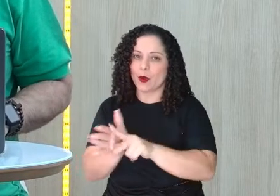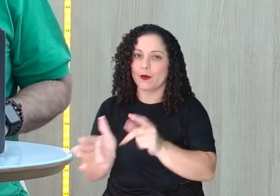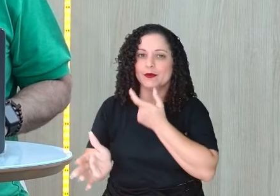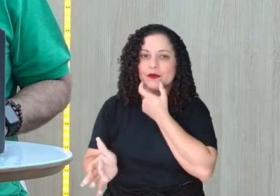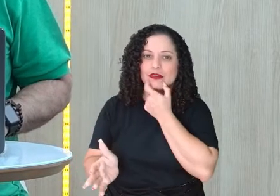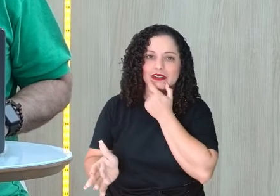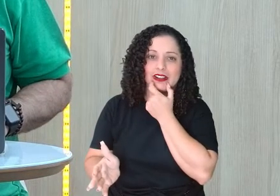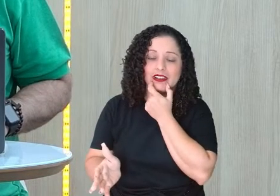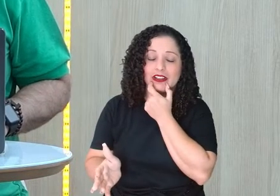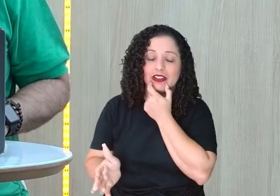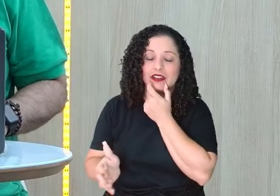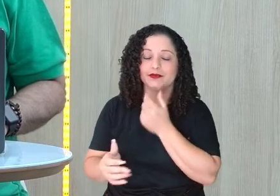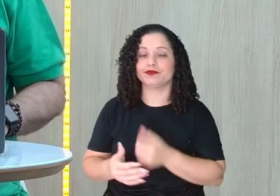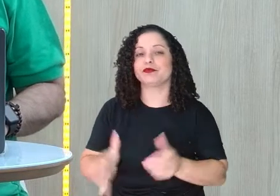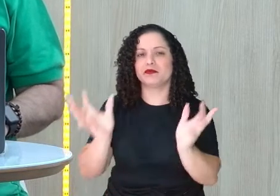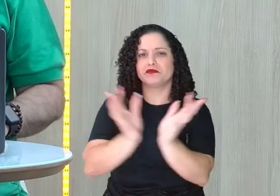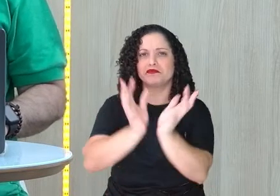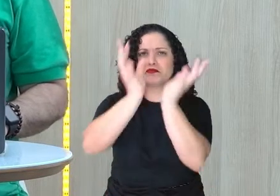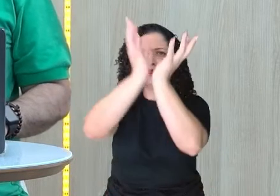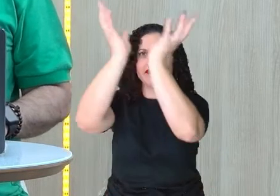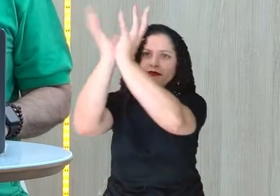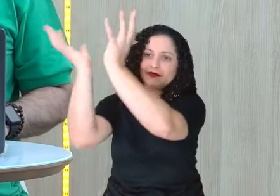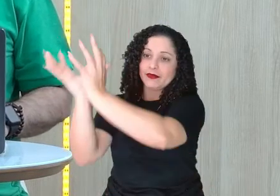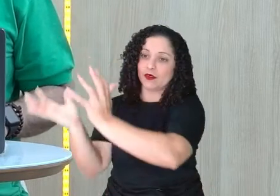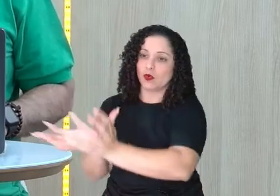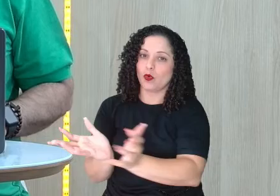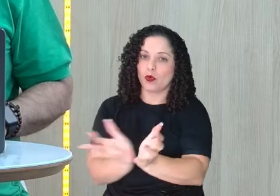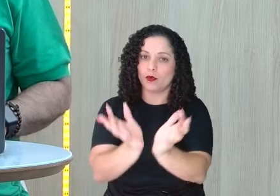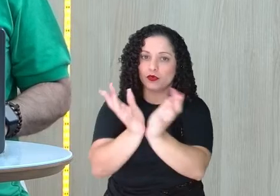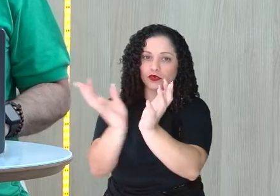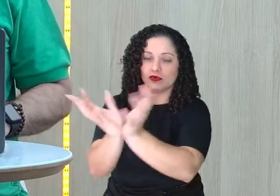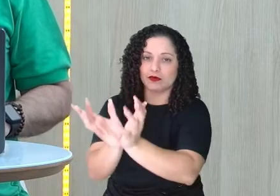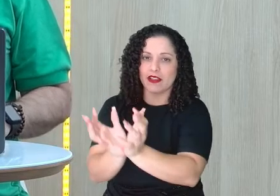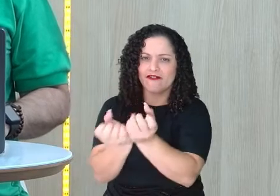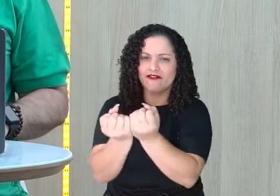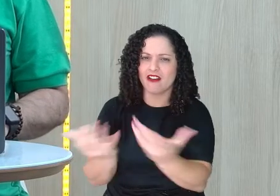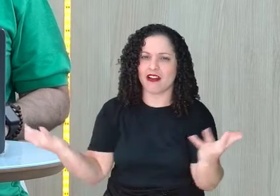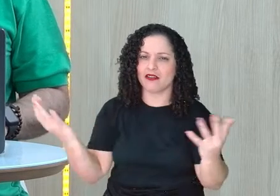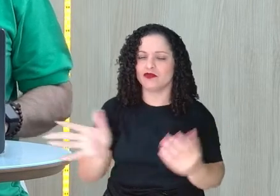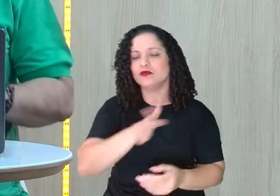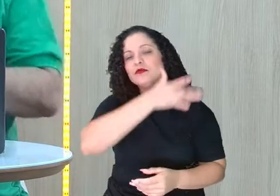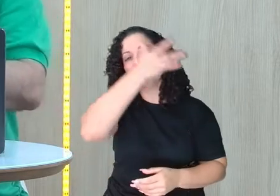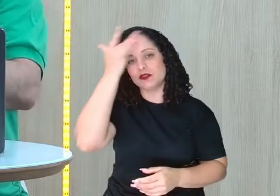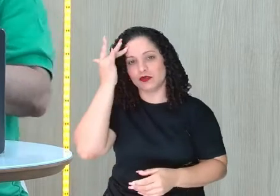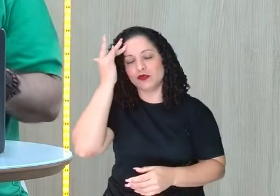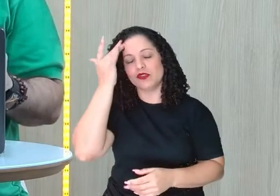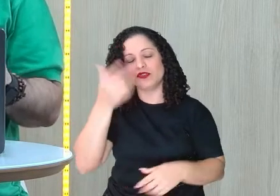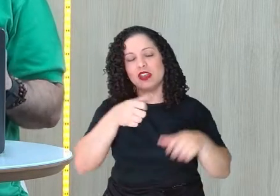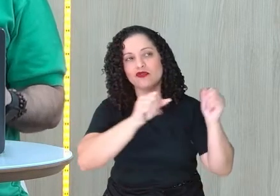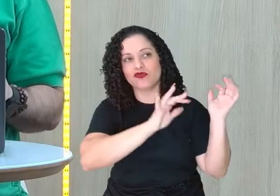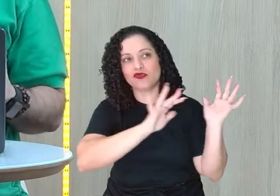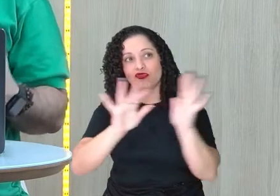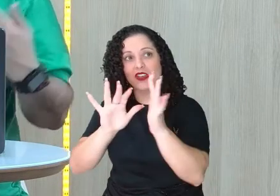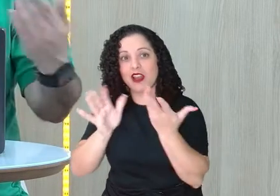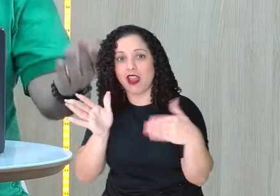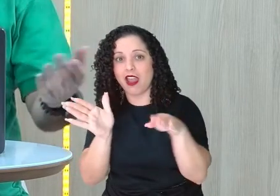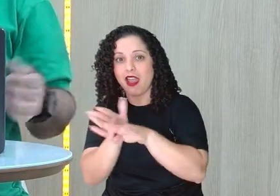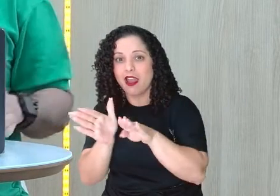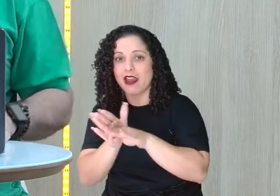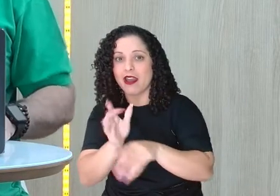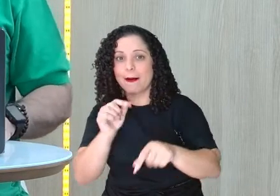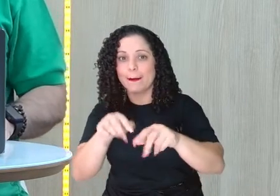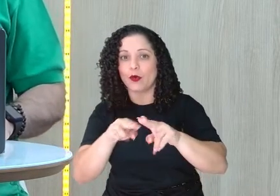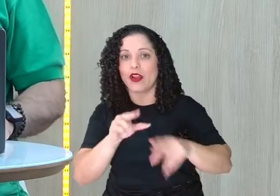né, a colonização de povoamento, onde muitas pessoas, como a professora Vanessa falou, vieram para cá fugindo de guerras